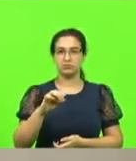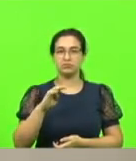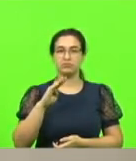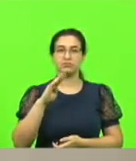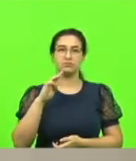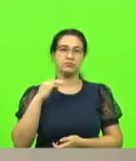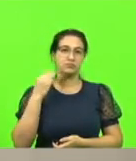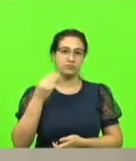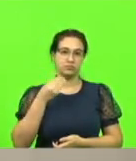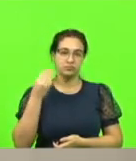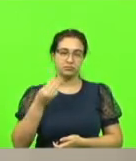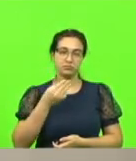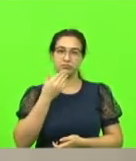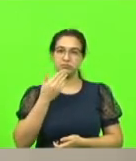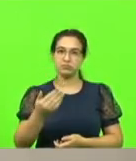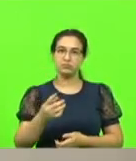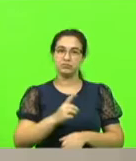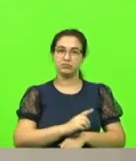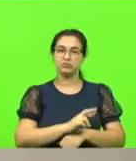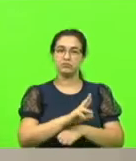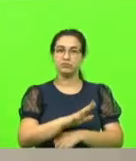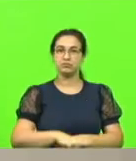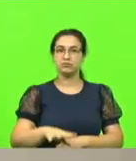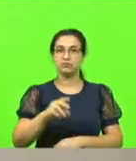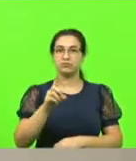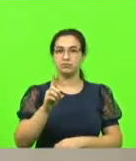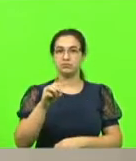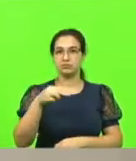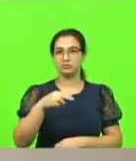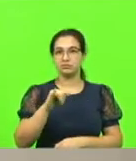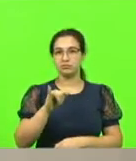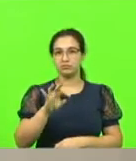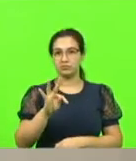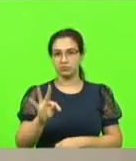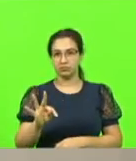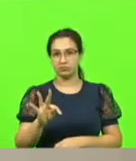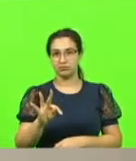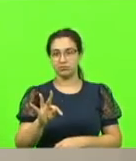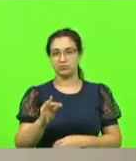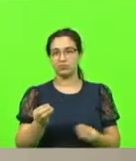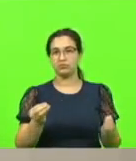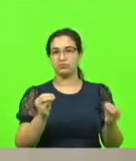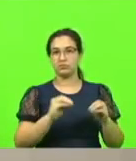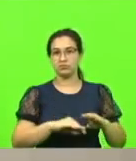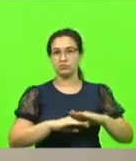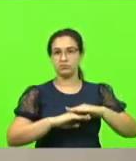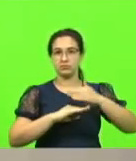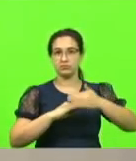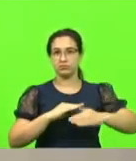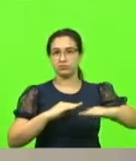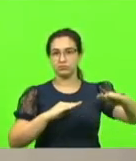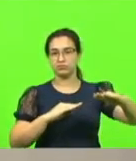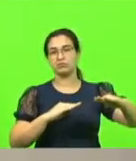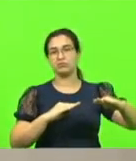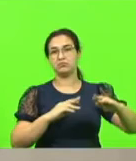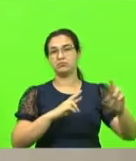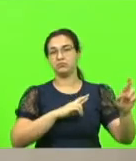Machado, apelando ao diretor-geral do DENIT pela instalação de lombadas eletrônicas ou redutores de velocidade na